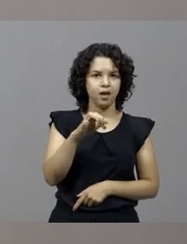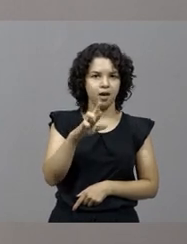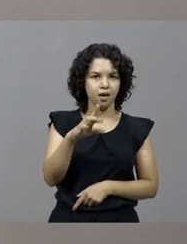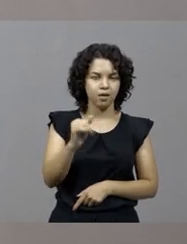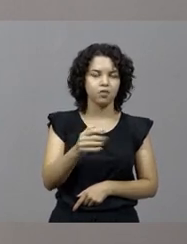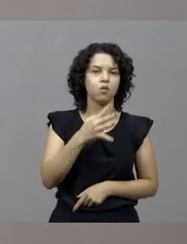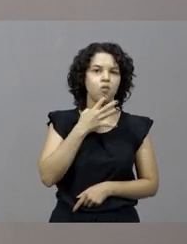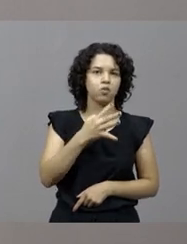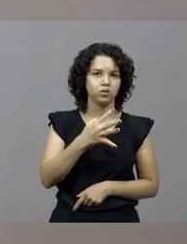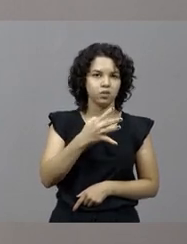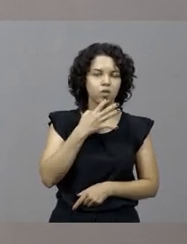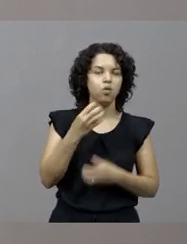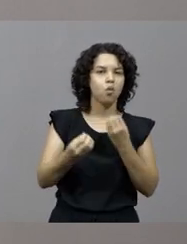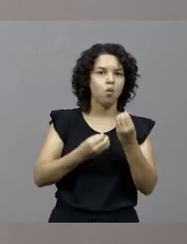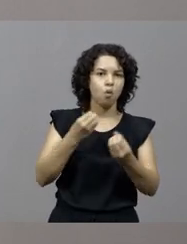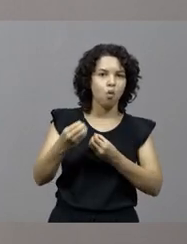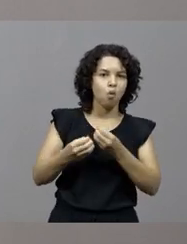quartel.